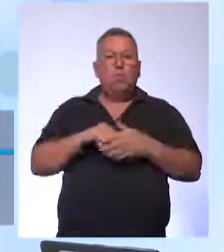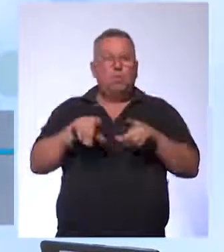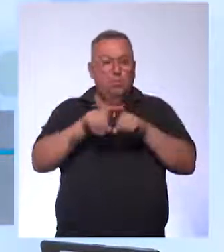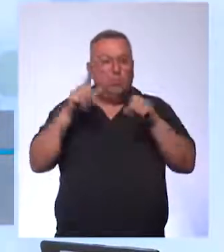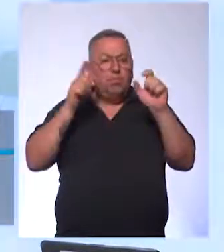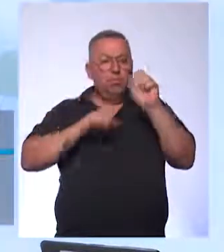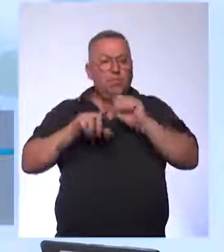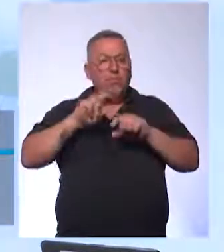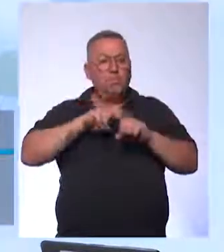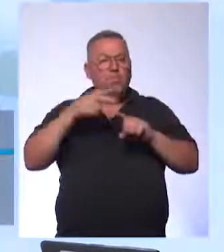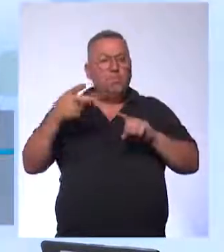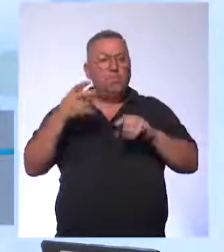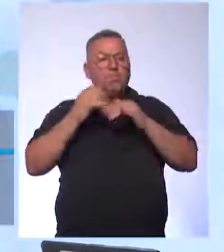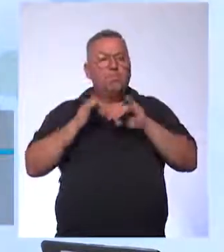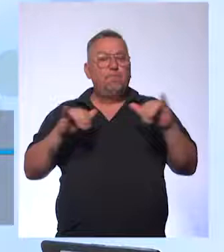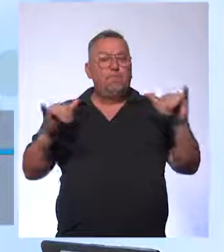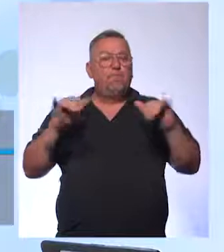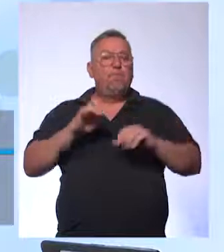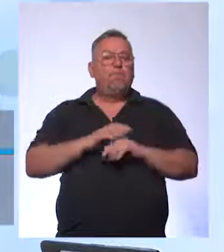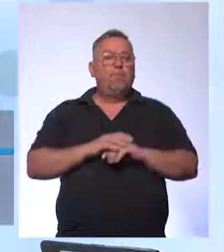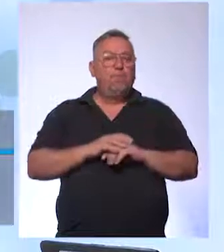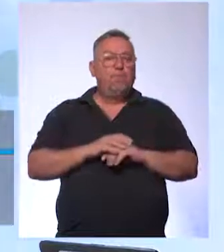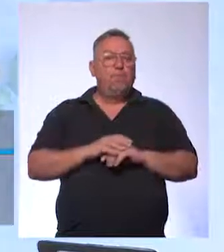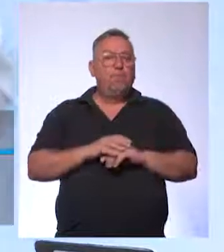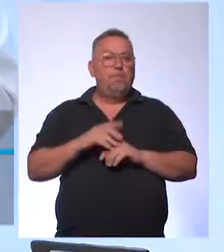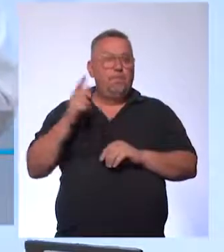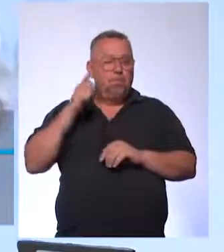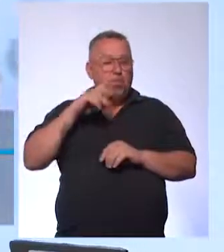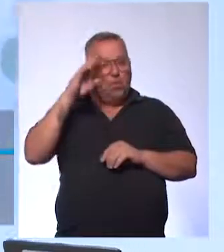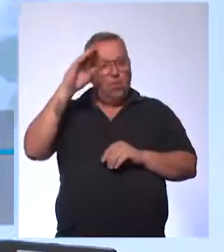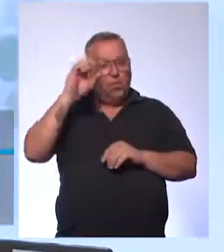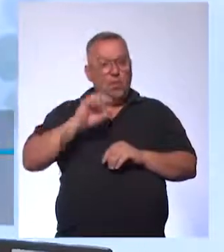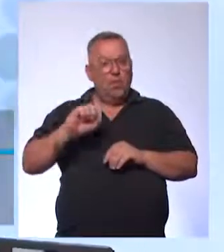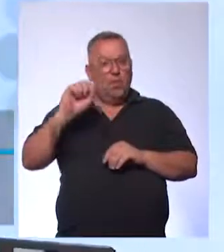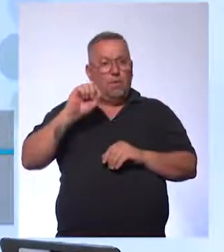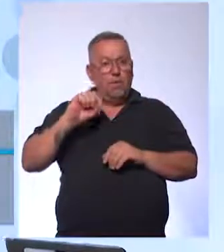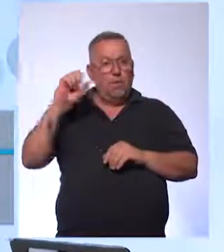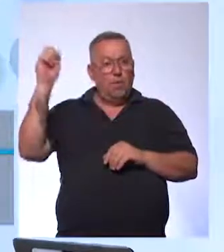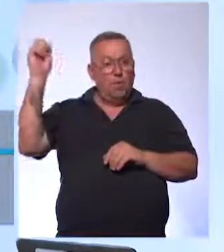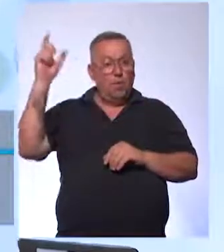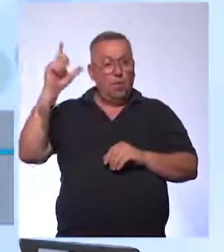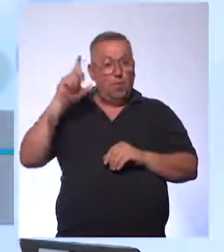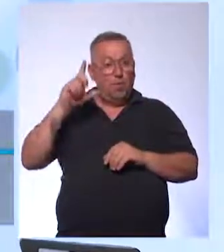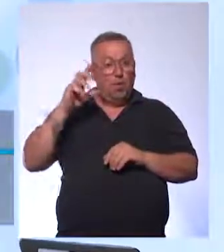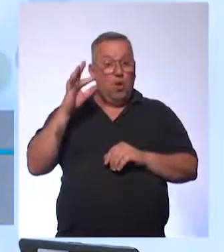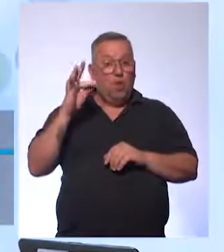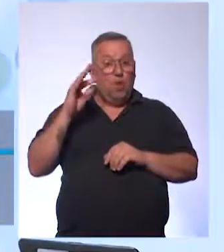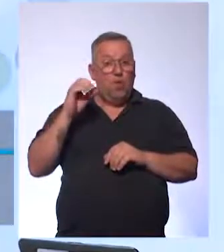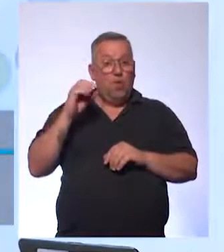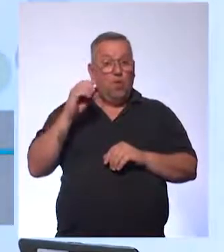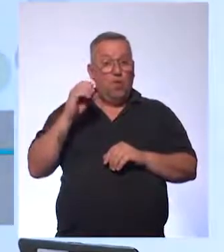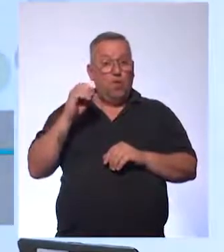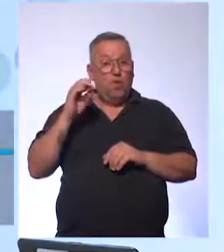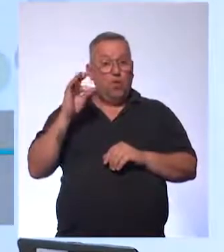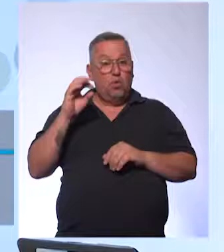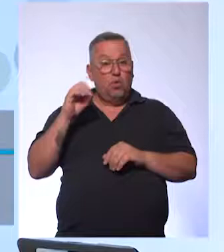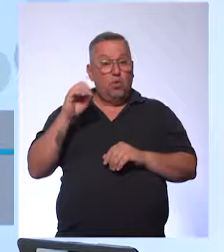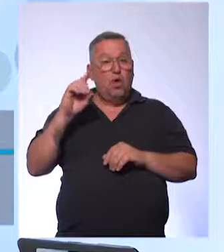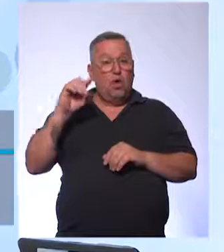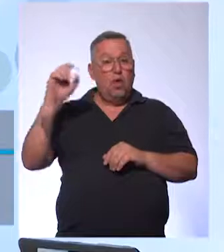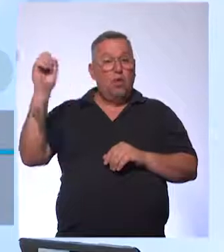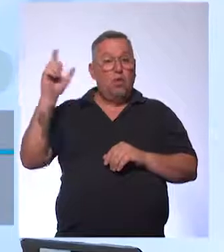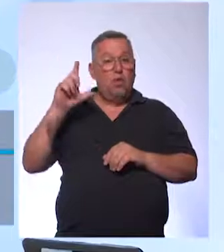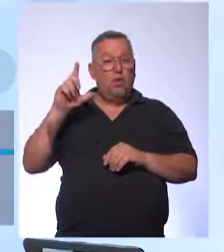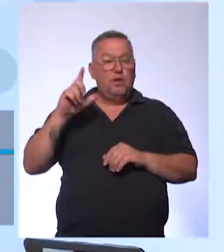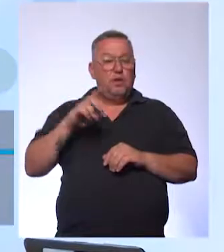consegue converter, então, as radiações solares, principalmente luminosas, daí que vem foto quer dizer luz, né?